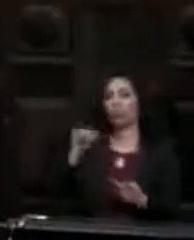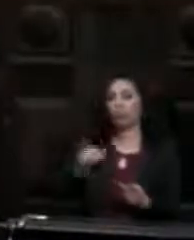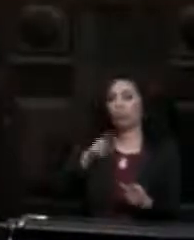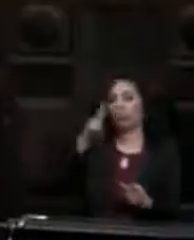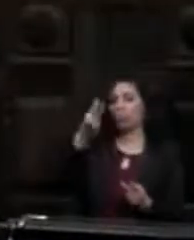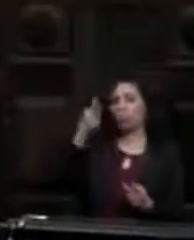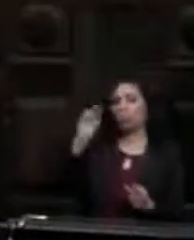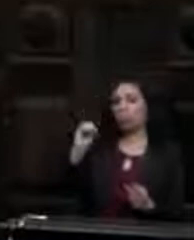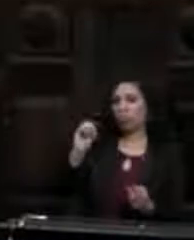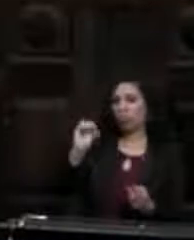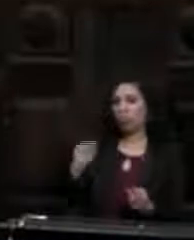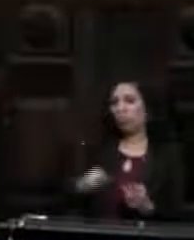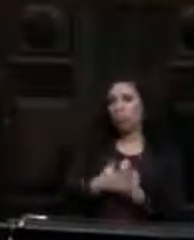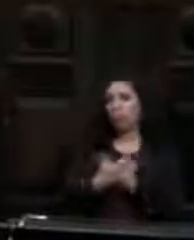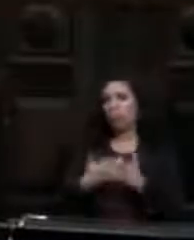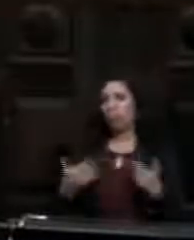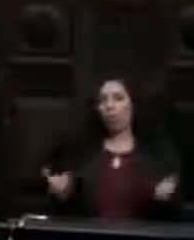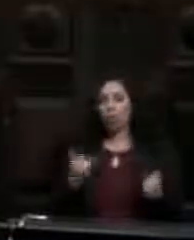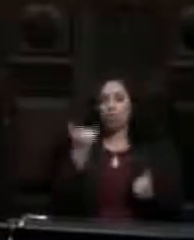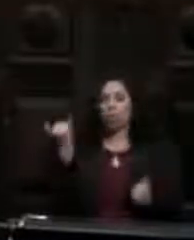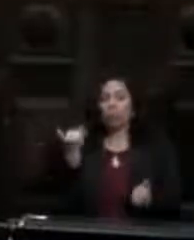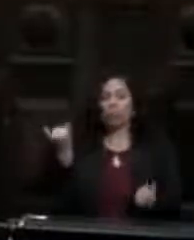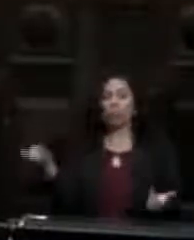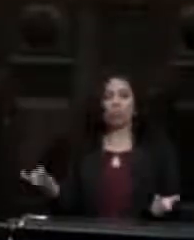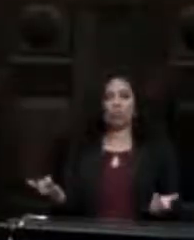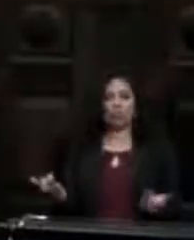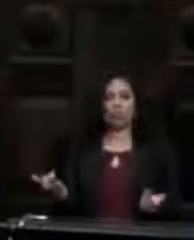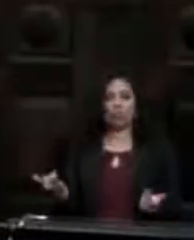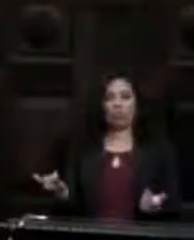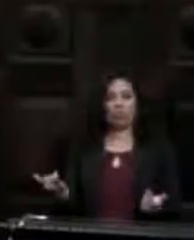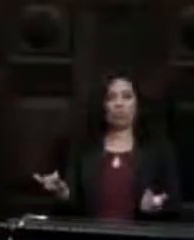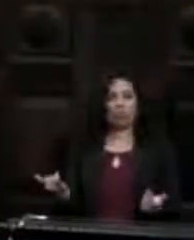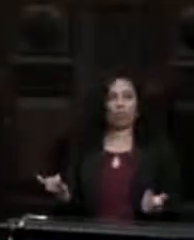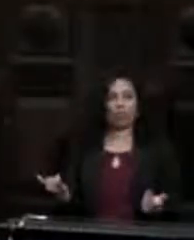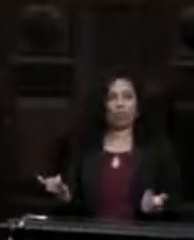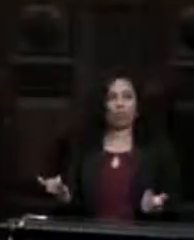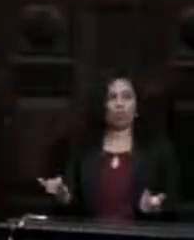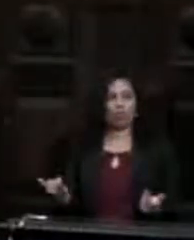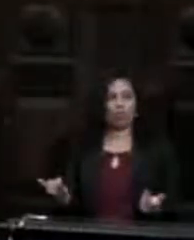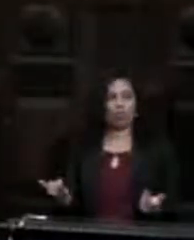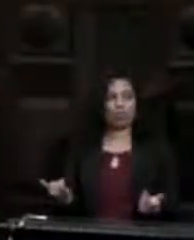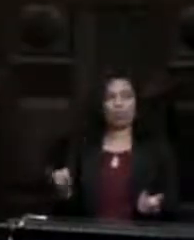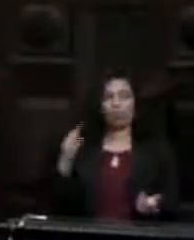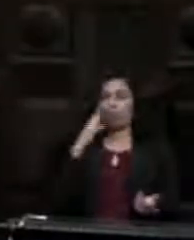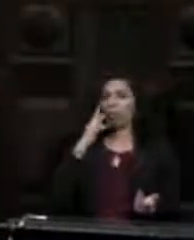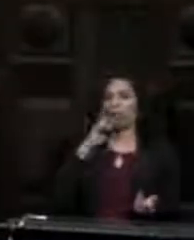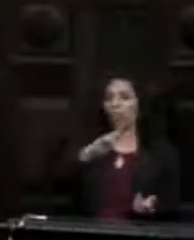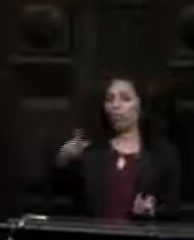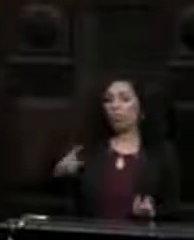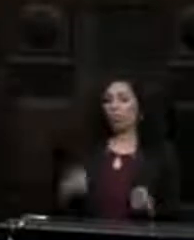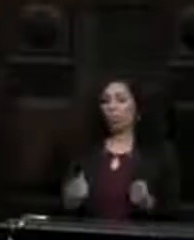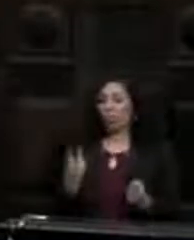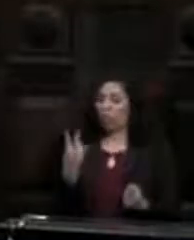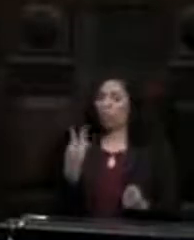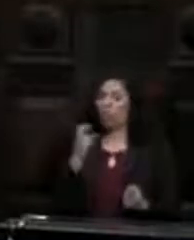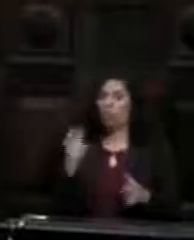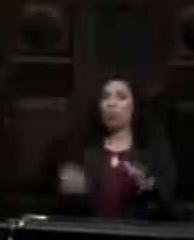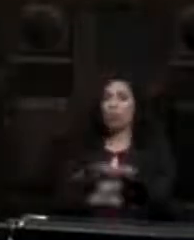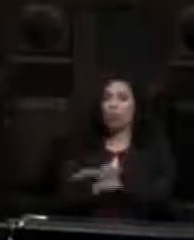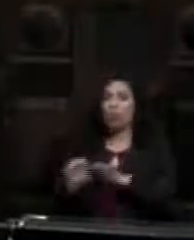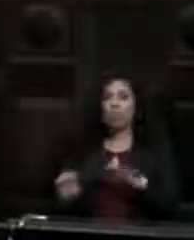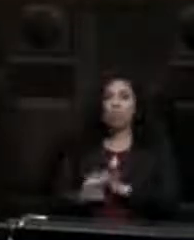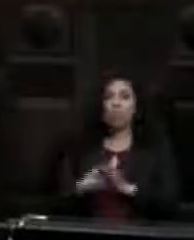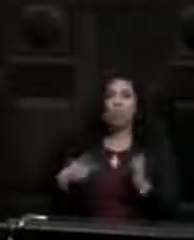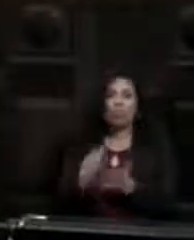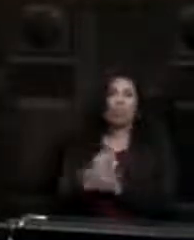você está promovendo como Estado entre duas empresas, essas duas empresas, uma concorrência totalmente